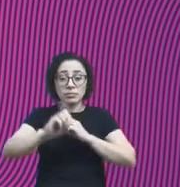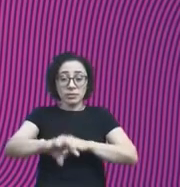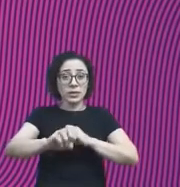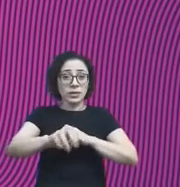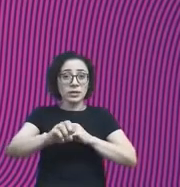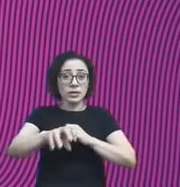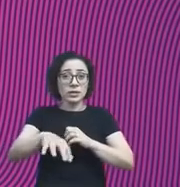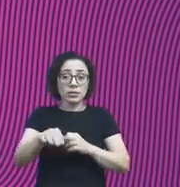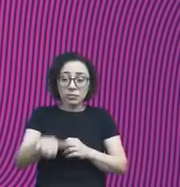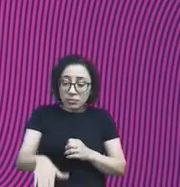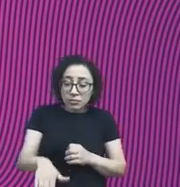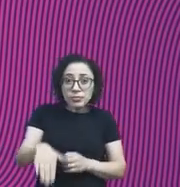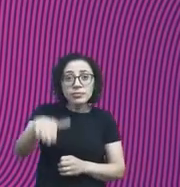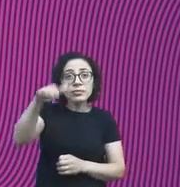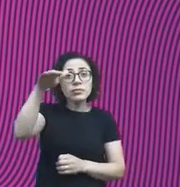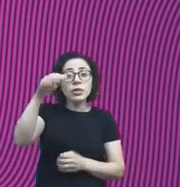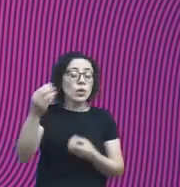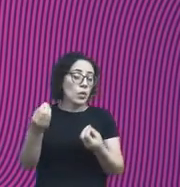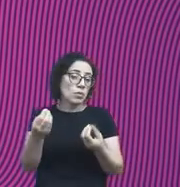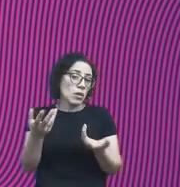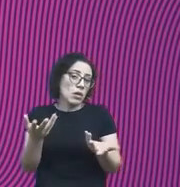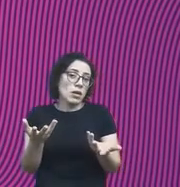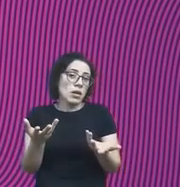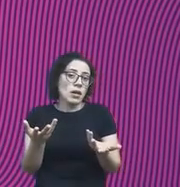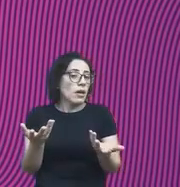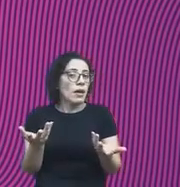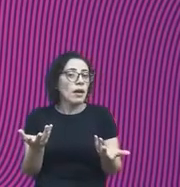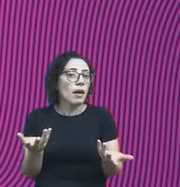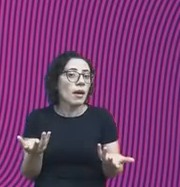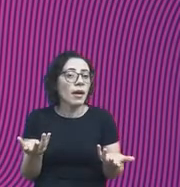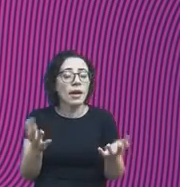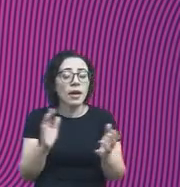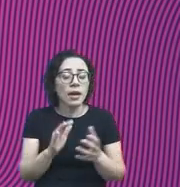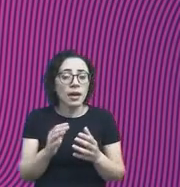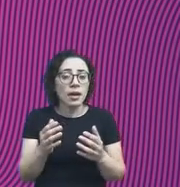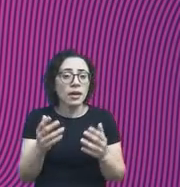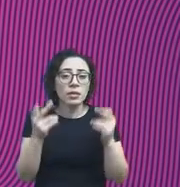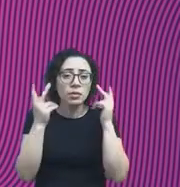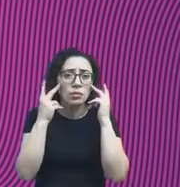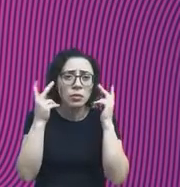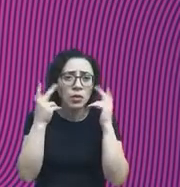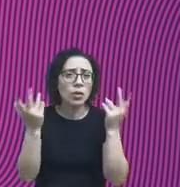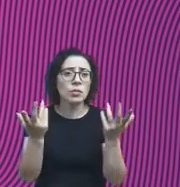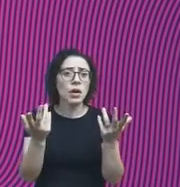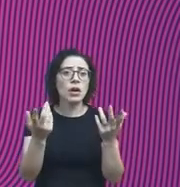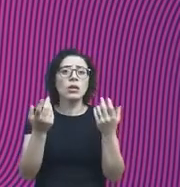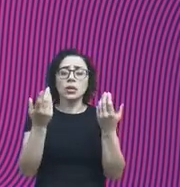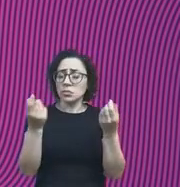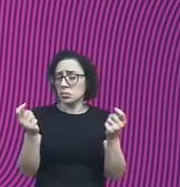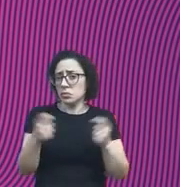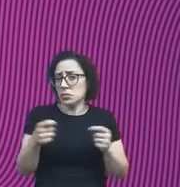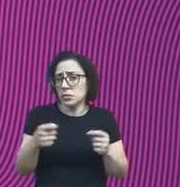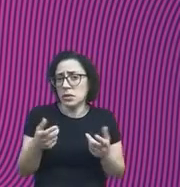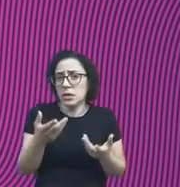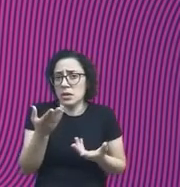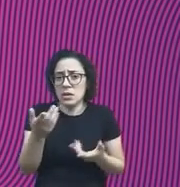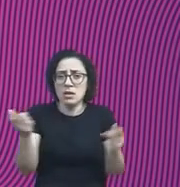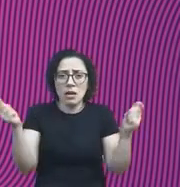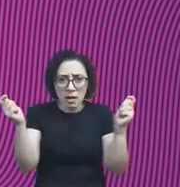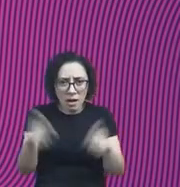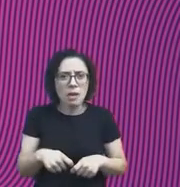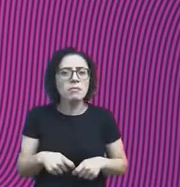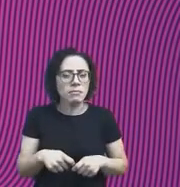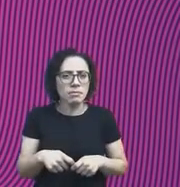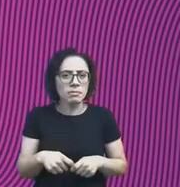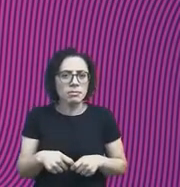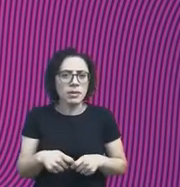dessa heterogeneidade, quer dizer, nós vamos ter mecanismos capazes de, e um dos mecanismos é a própria